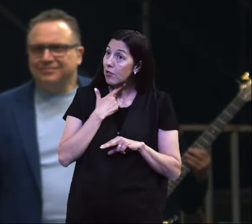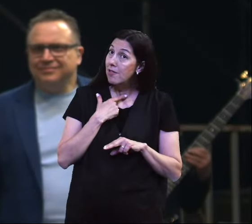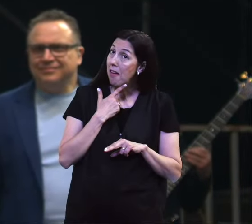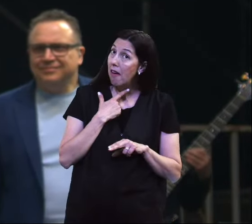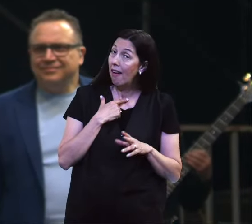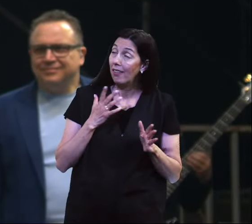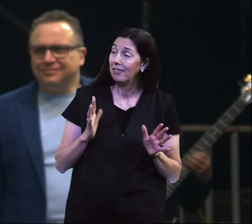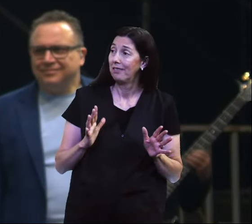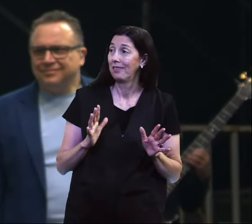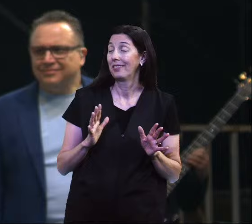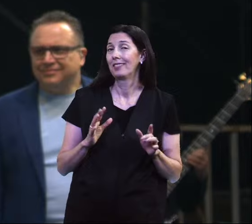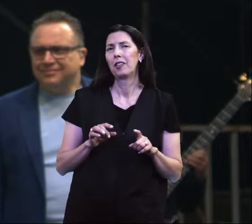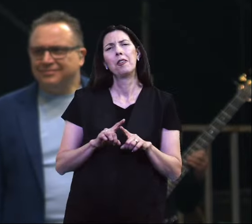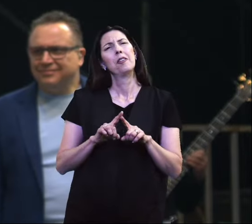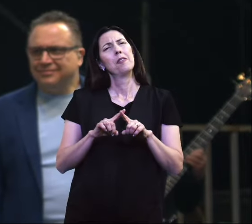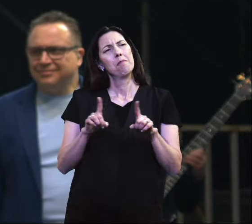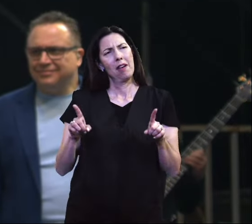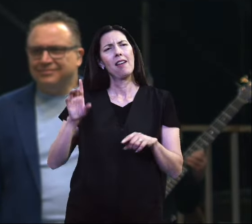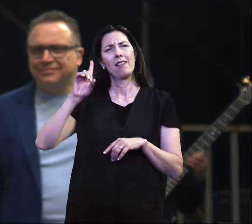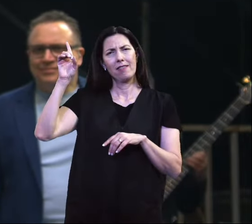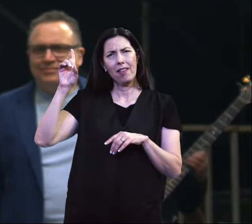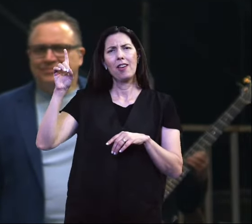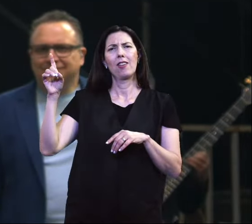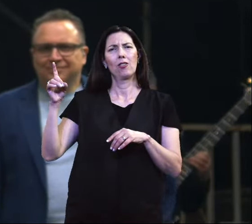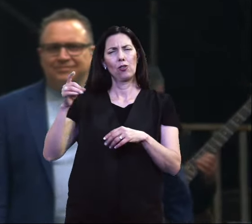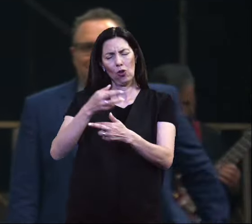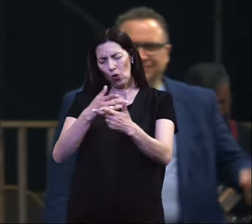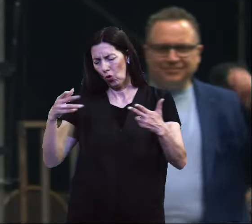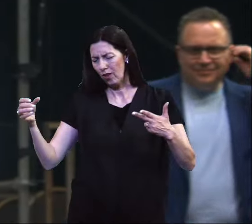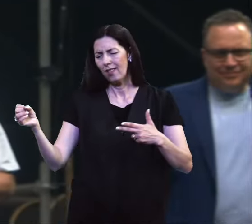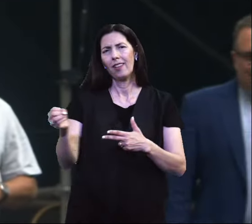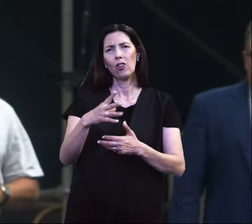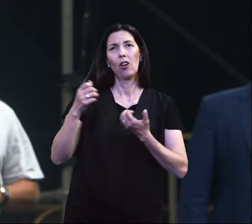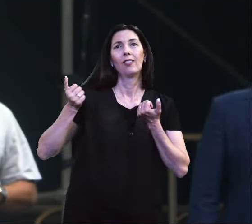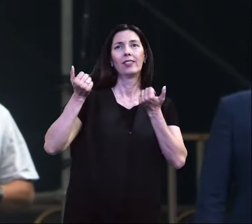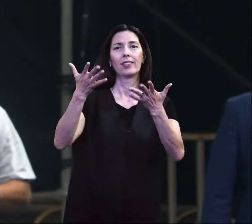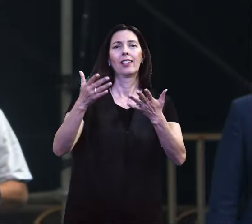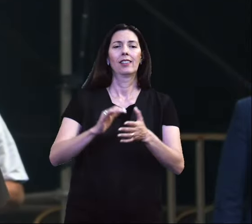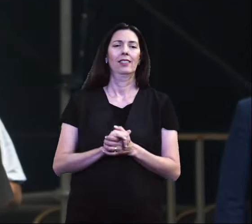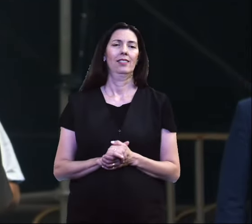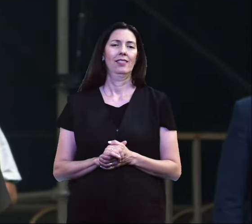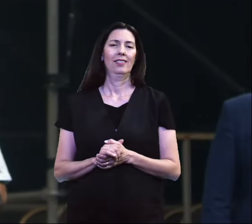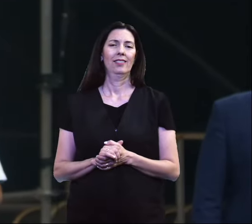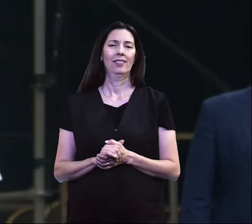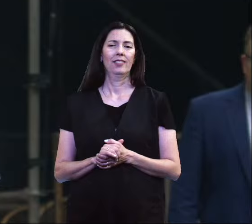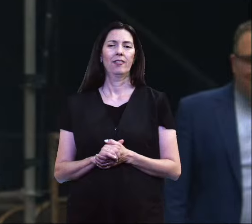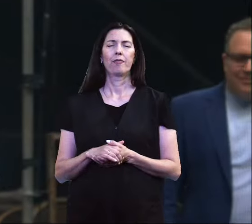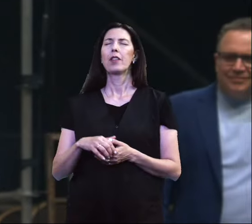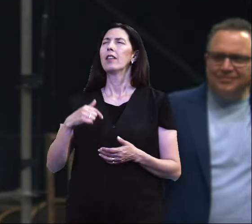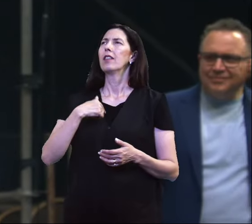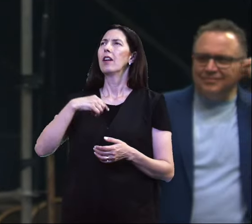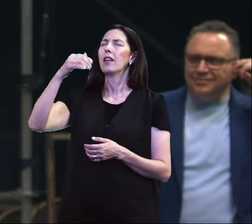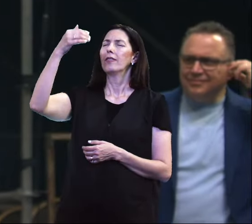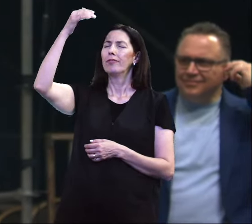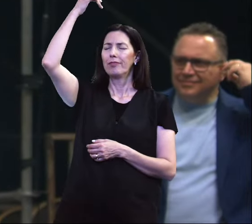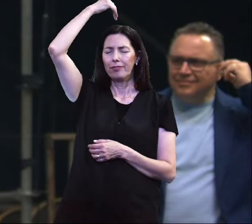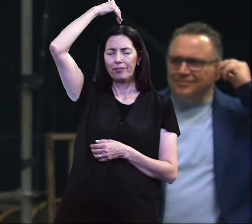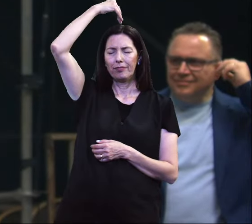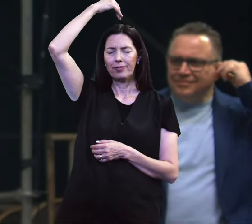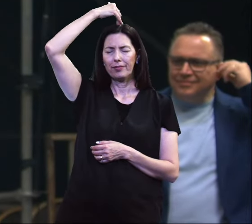Deus vai fazer algo novo. Amém? Feche seus olhos e peça a Deus: eu quero viver experiências novas